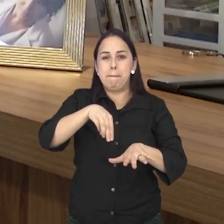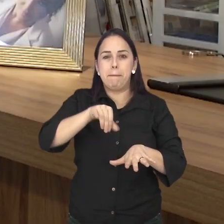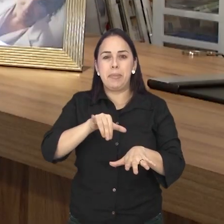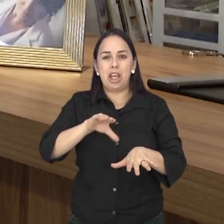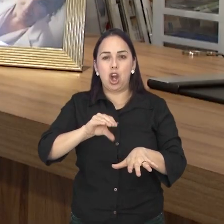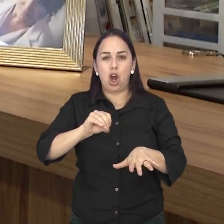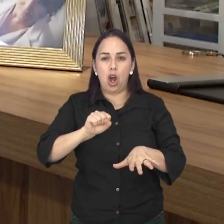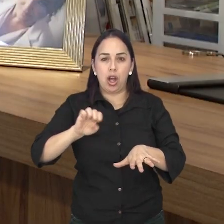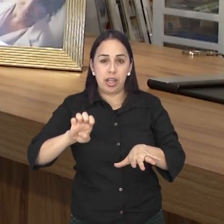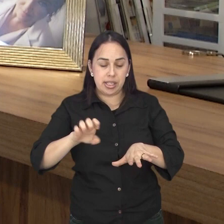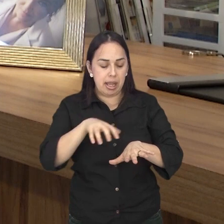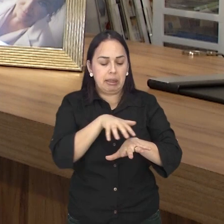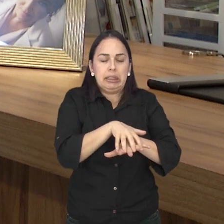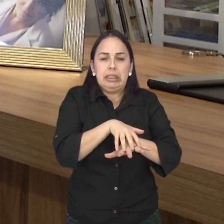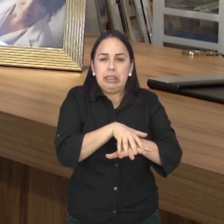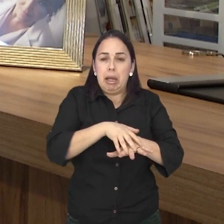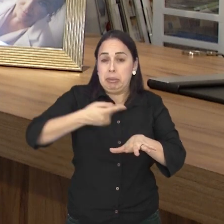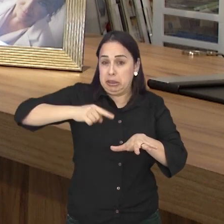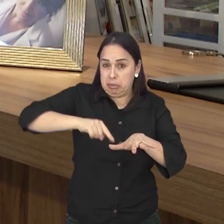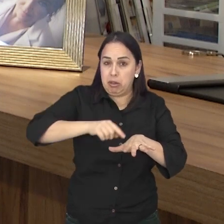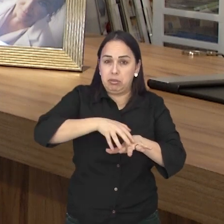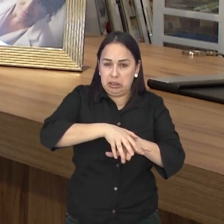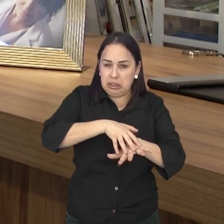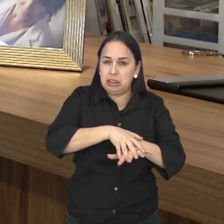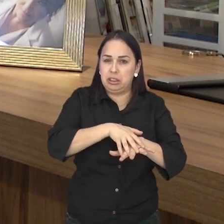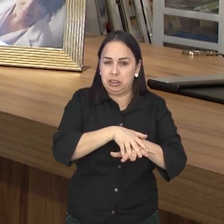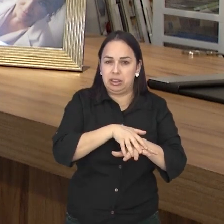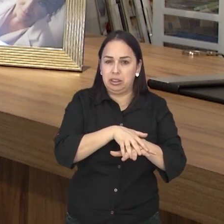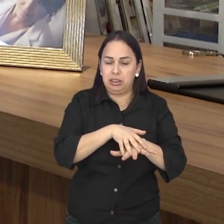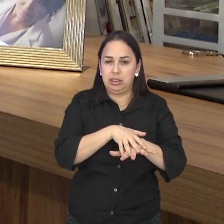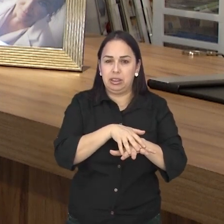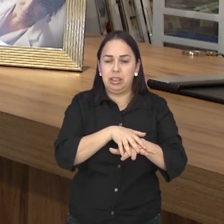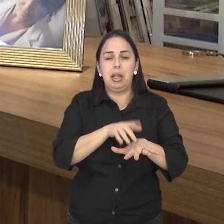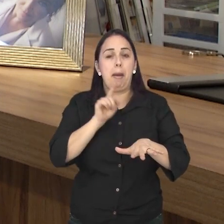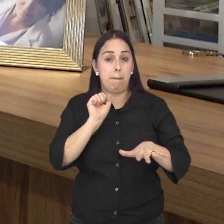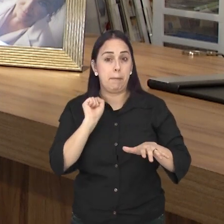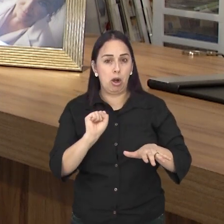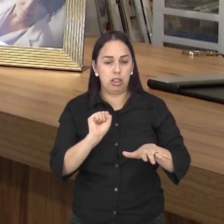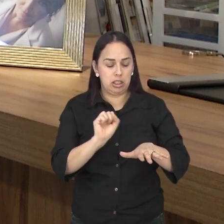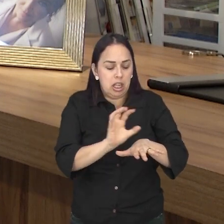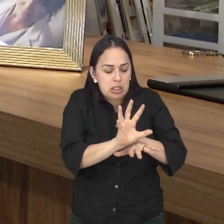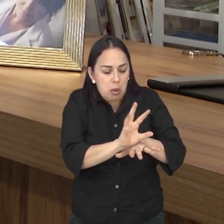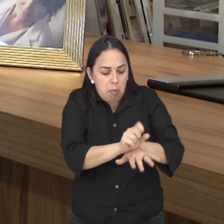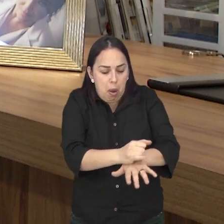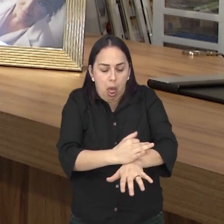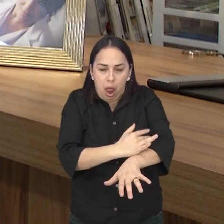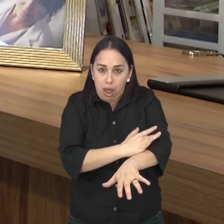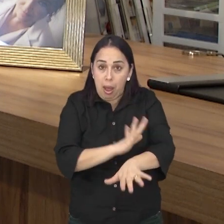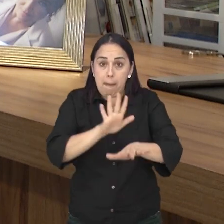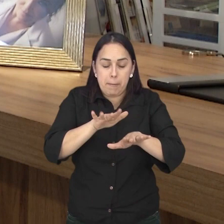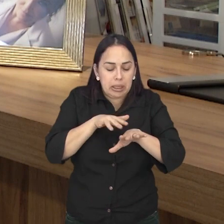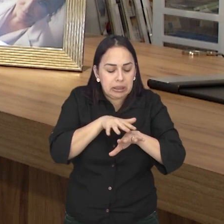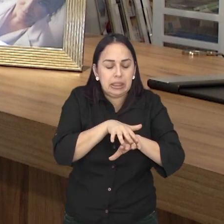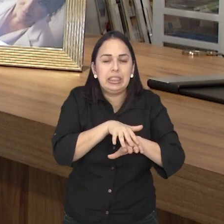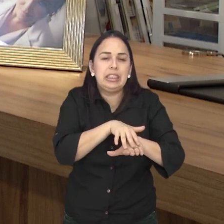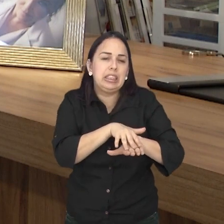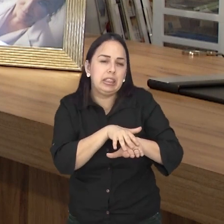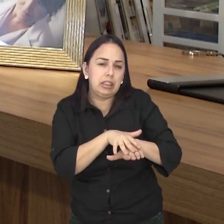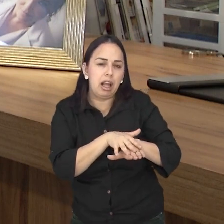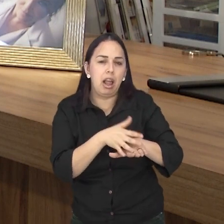podem ser de vários tipos, as superficiais e as profundas, elas podem até atingir órgãos mais internos. Porém, as